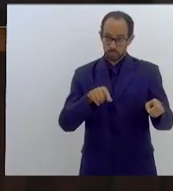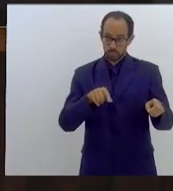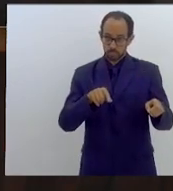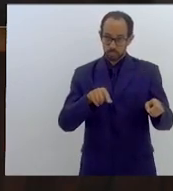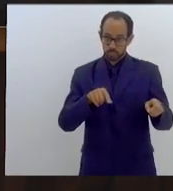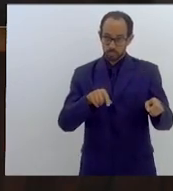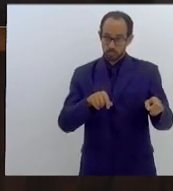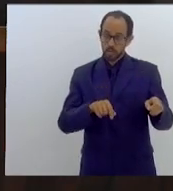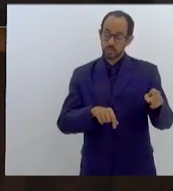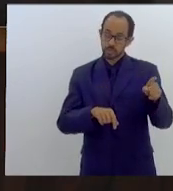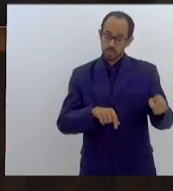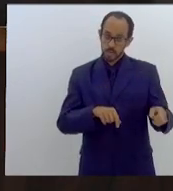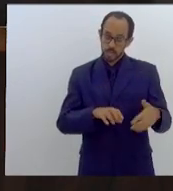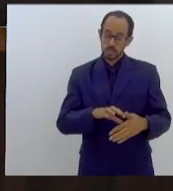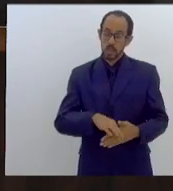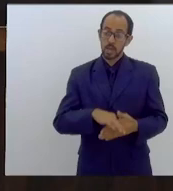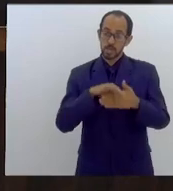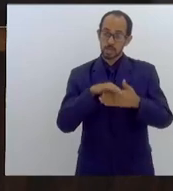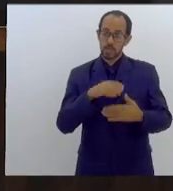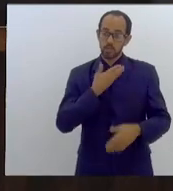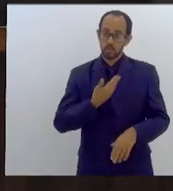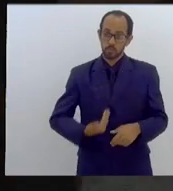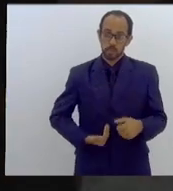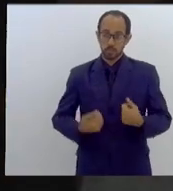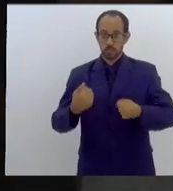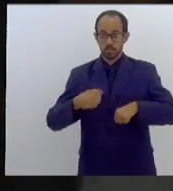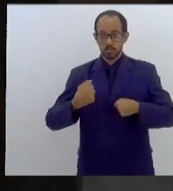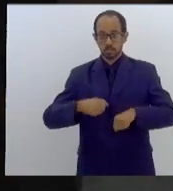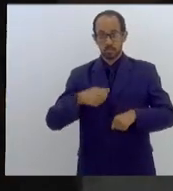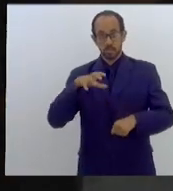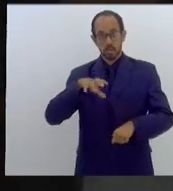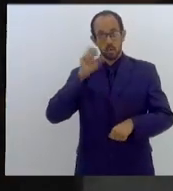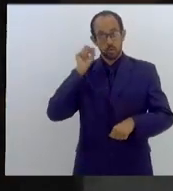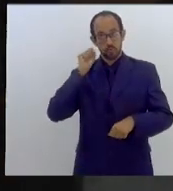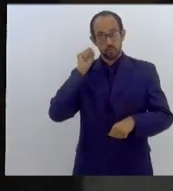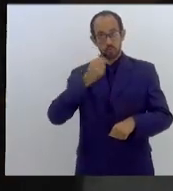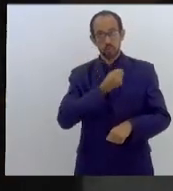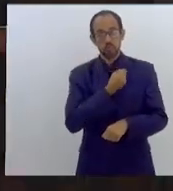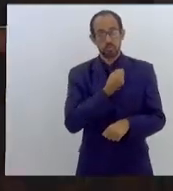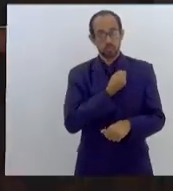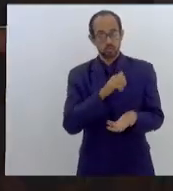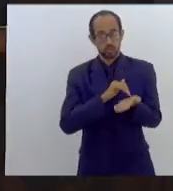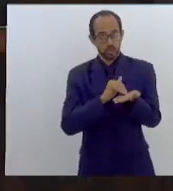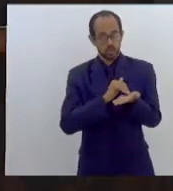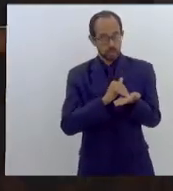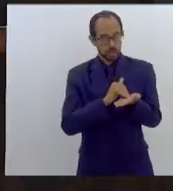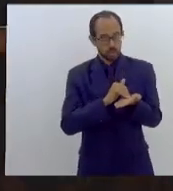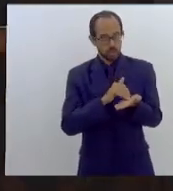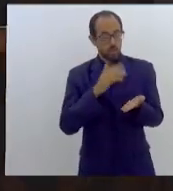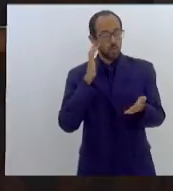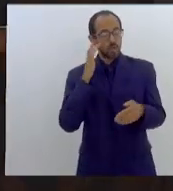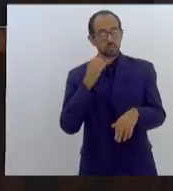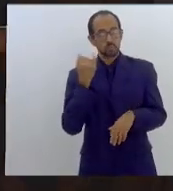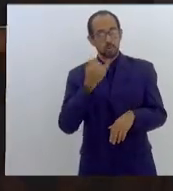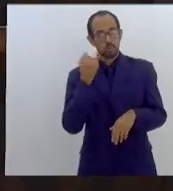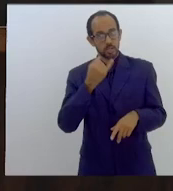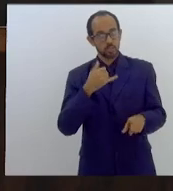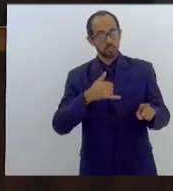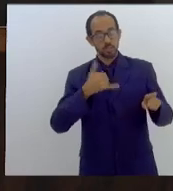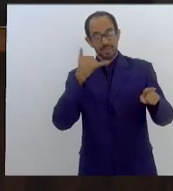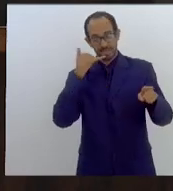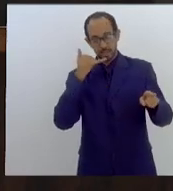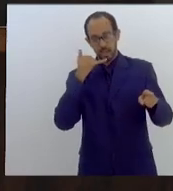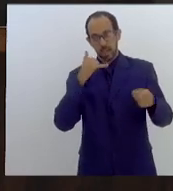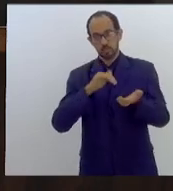ouvir os números do secretário. Então, acho bom Vossa Excelência também ligar para o secretário da Casa Civil, que esteve